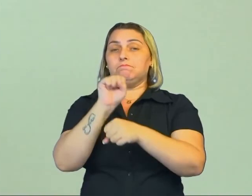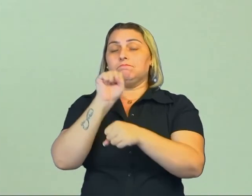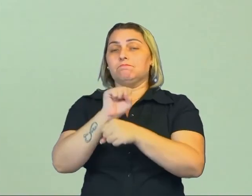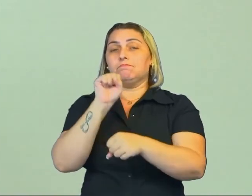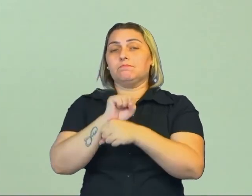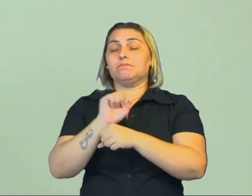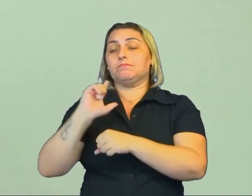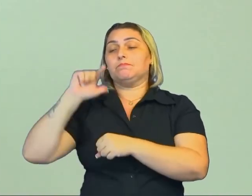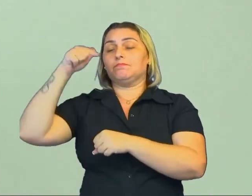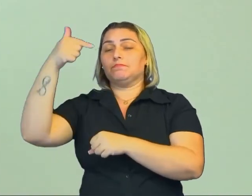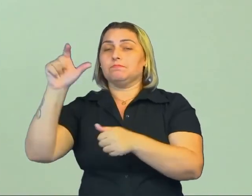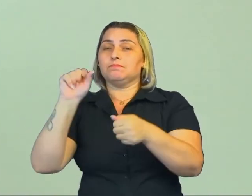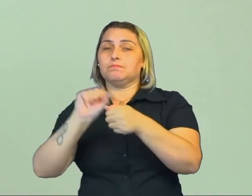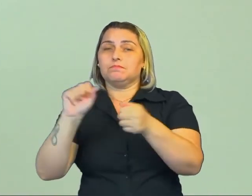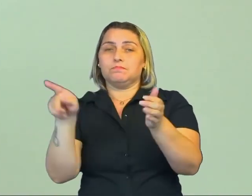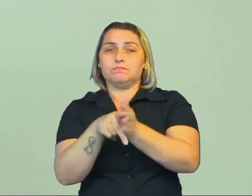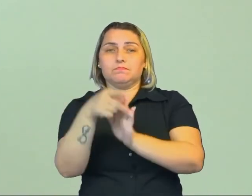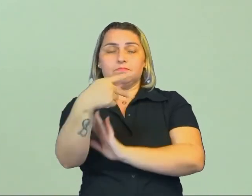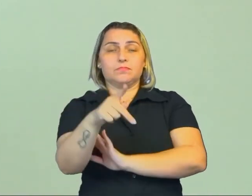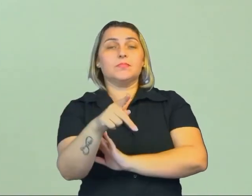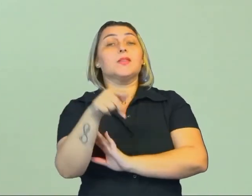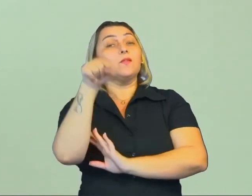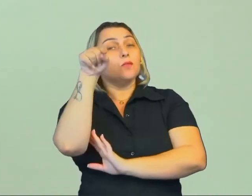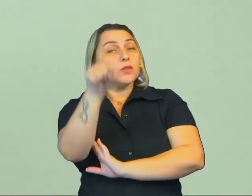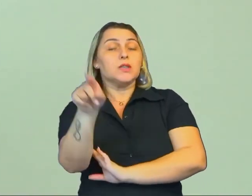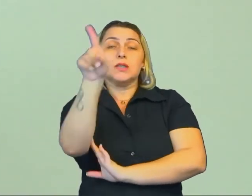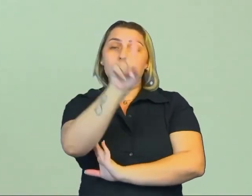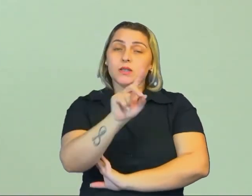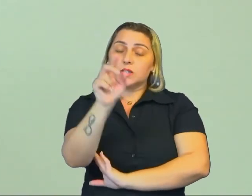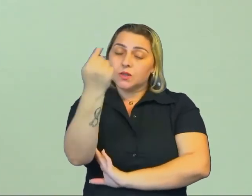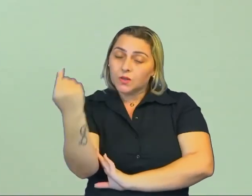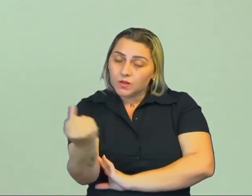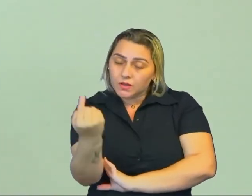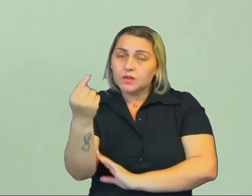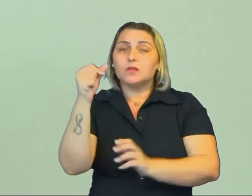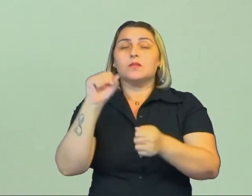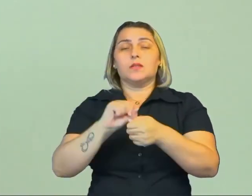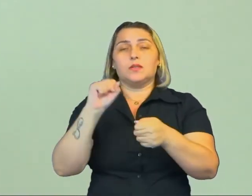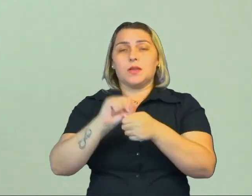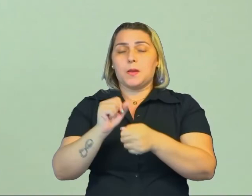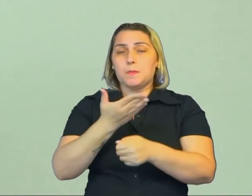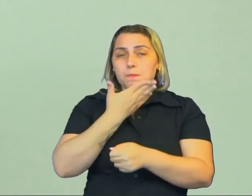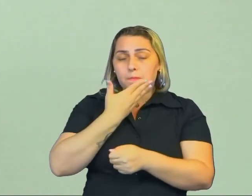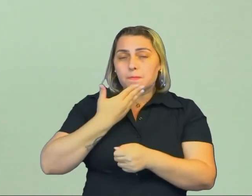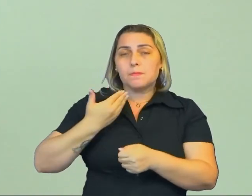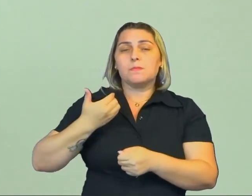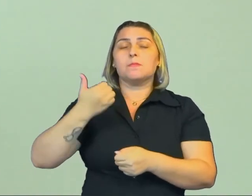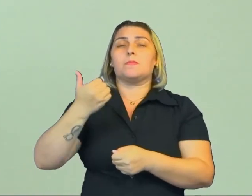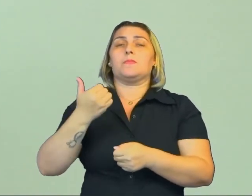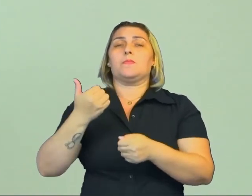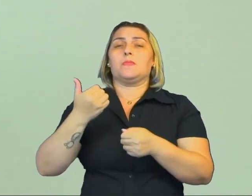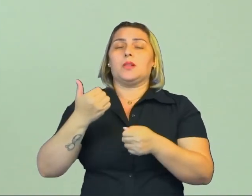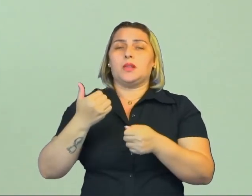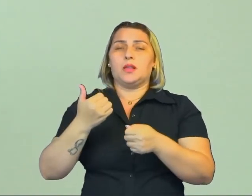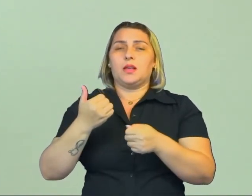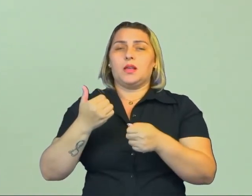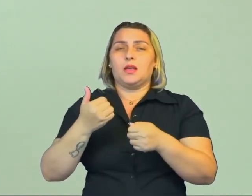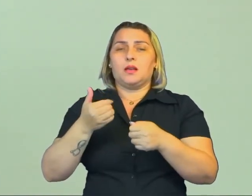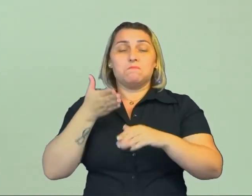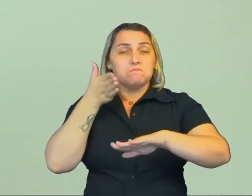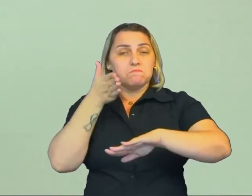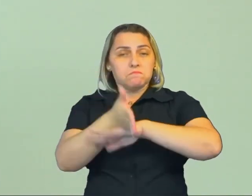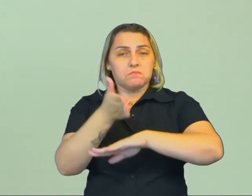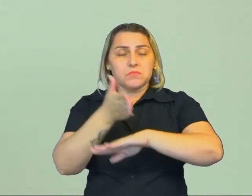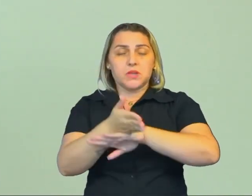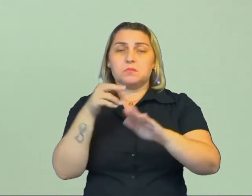espere que os outros façam por você. Você que tem que fazer por você. Então, melhore, abram a plataforma não só